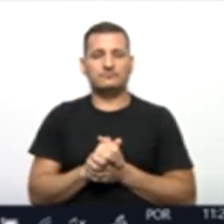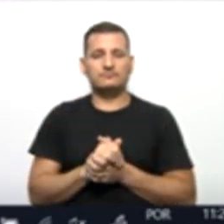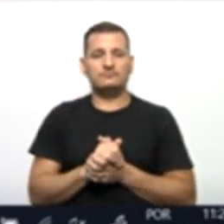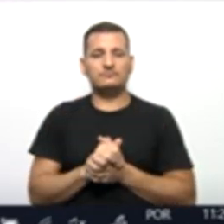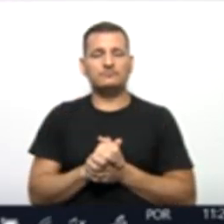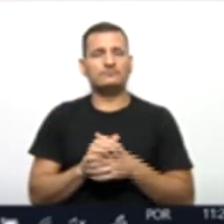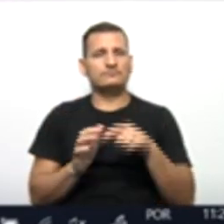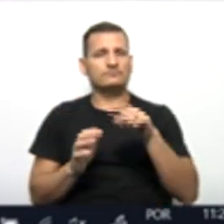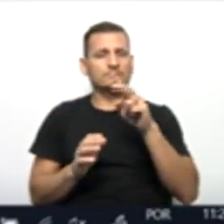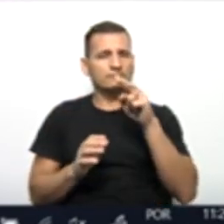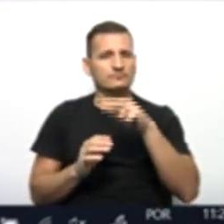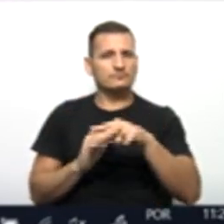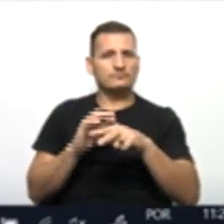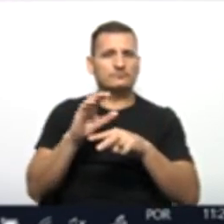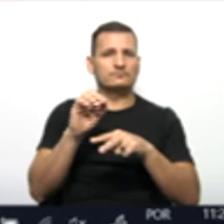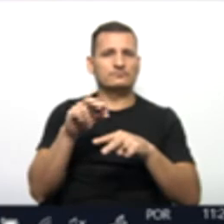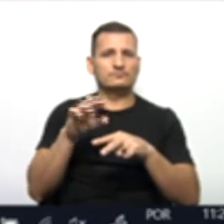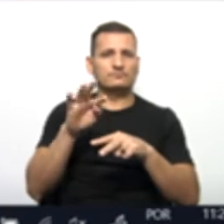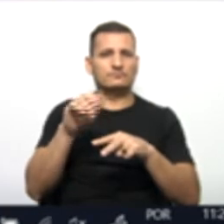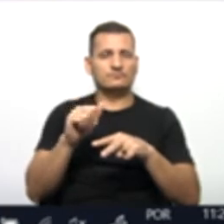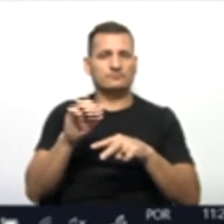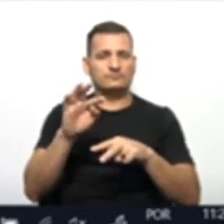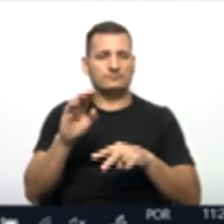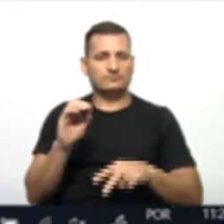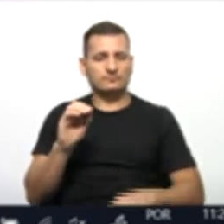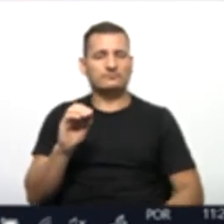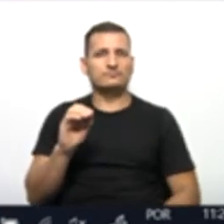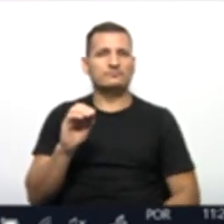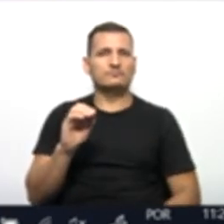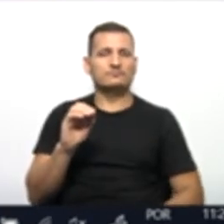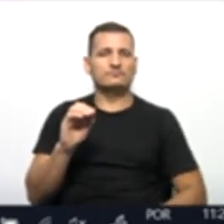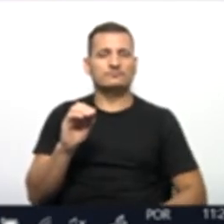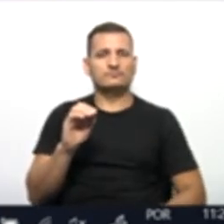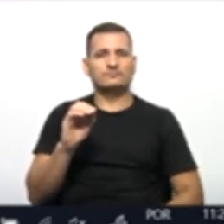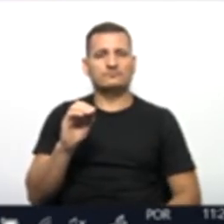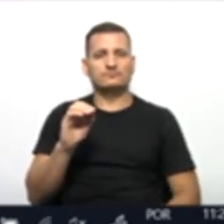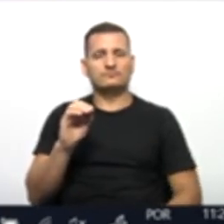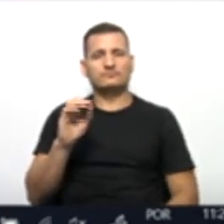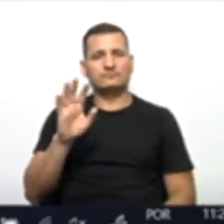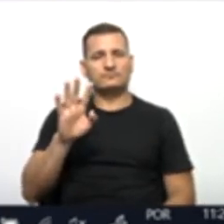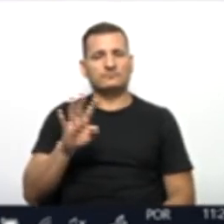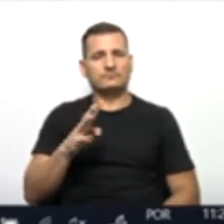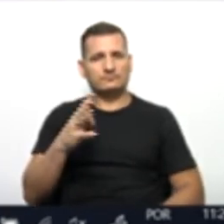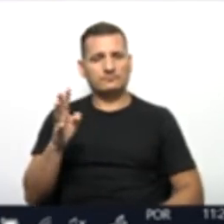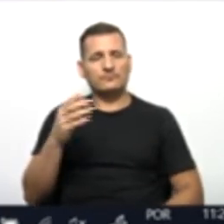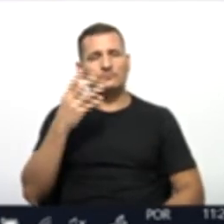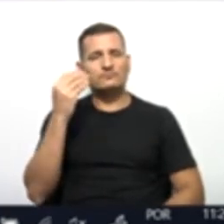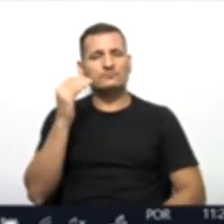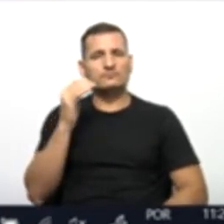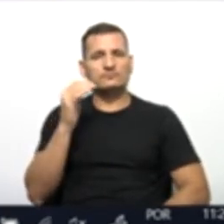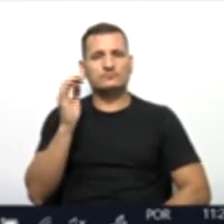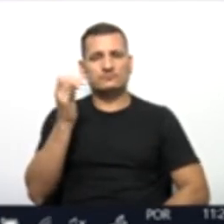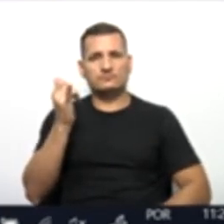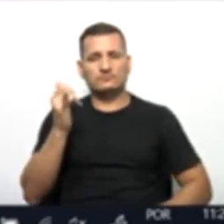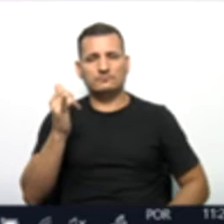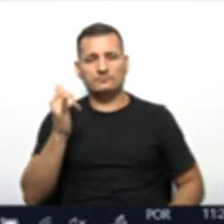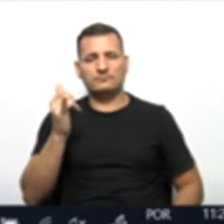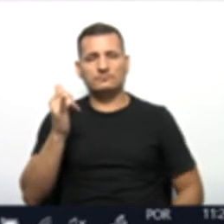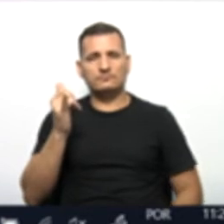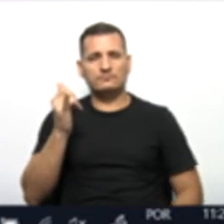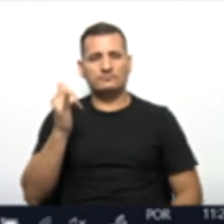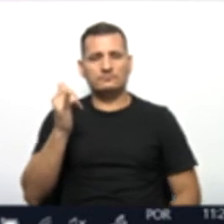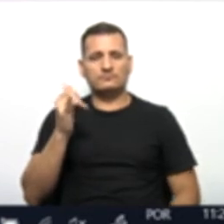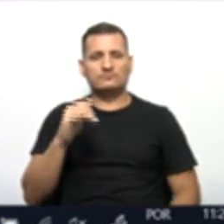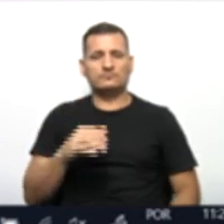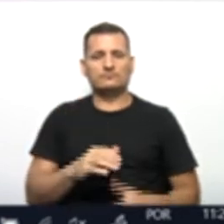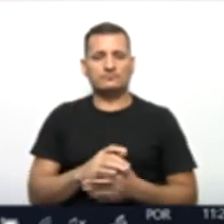contatos é onde está a nossa tabela eu esqueci de falar para vocês isso aqui ó esse